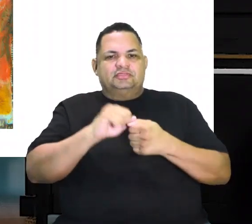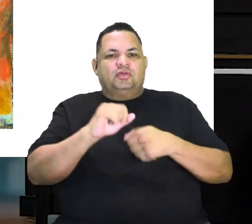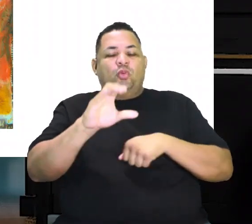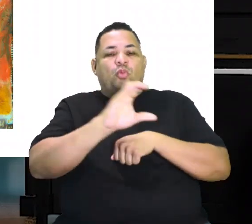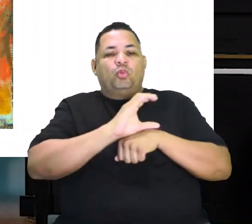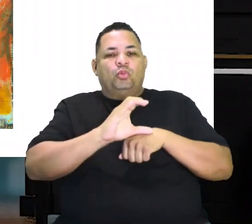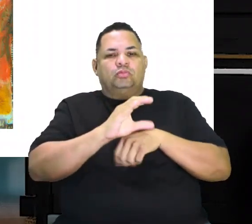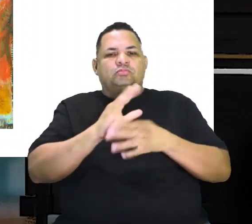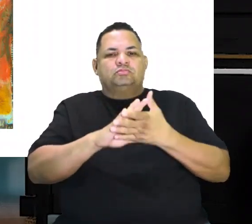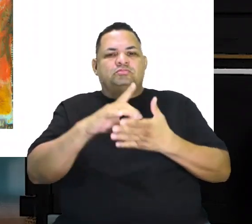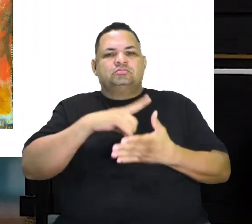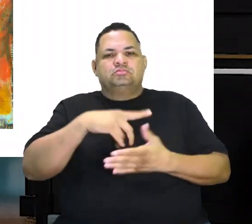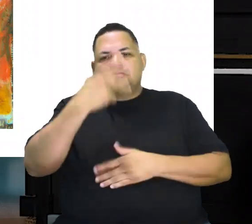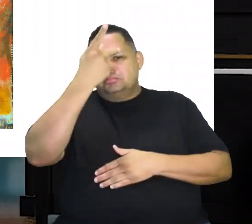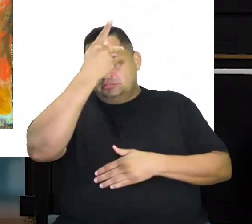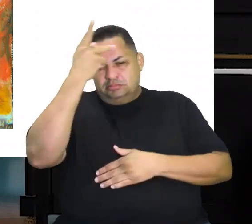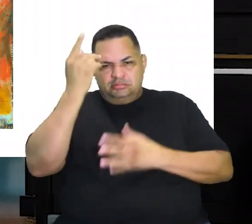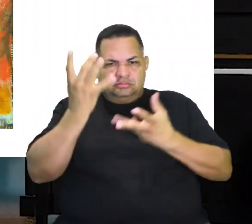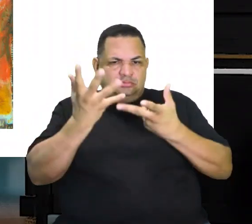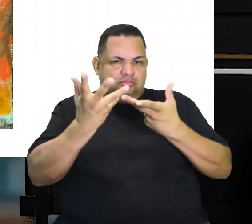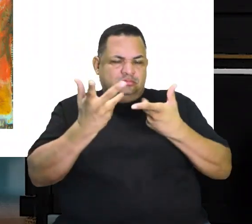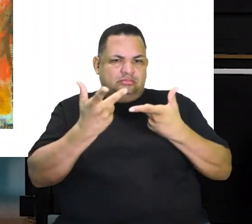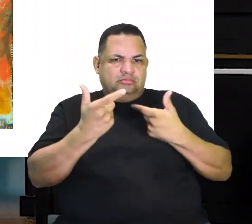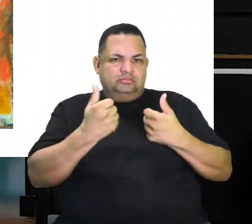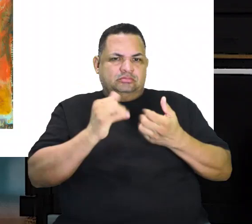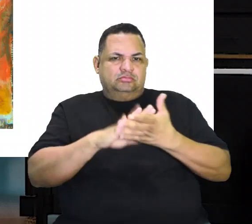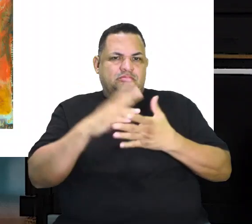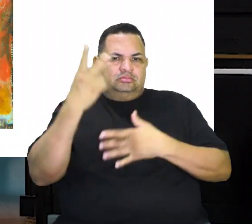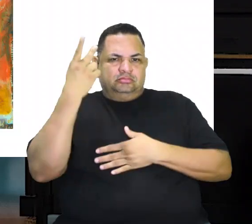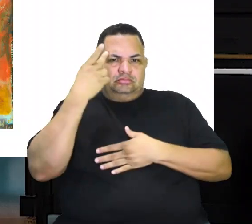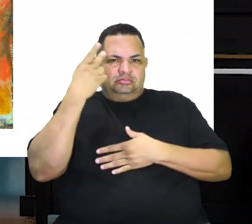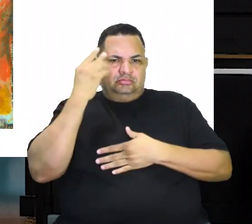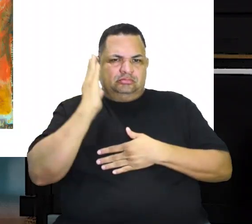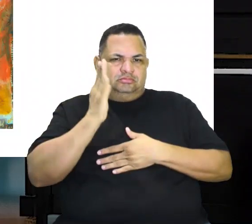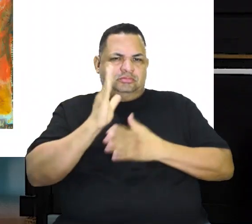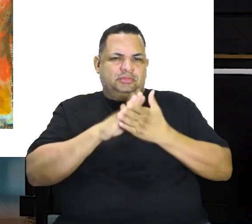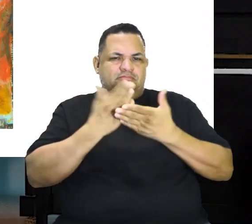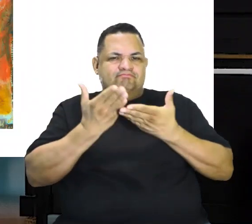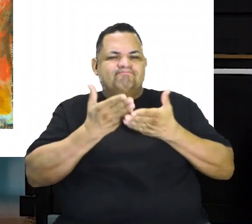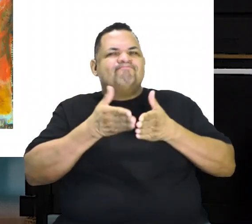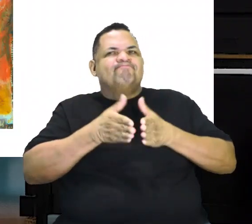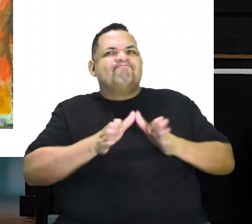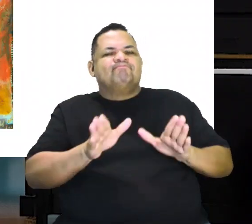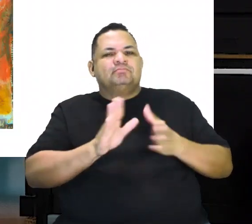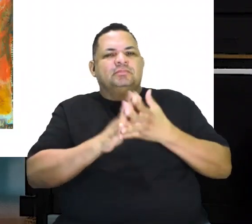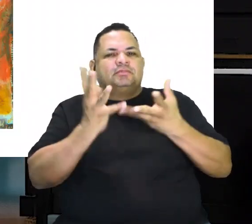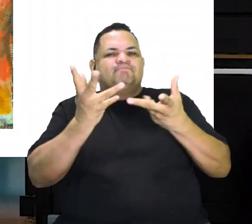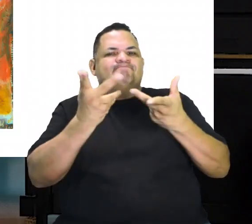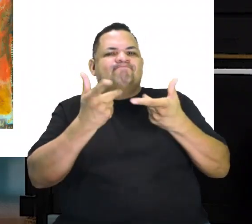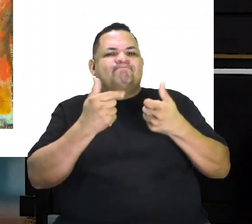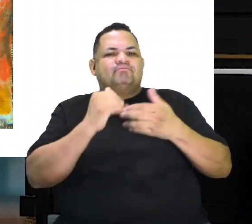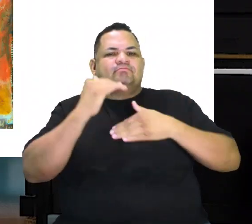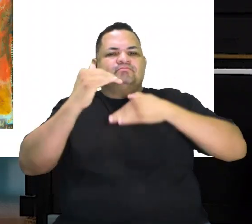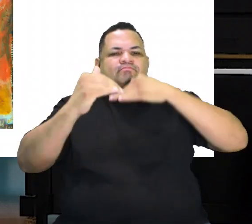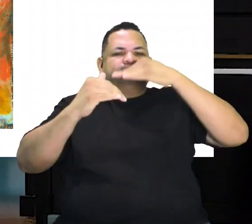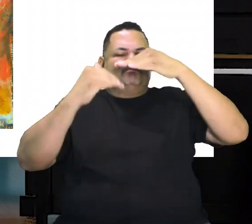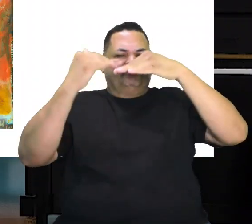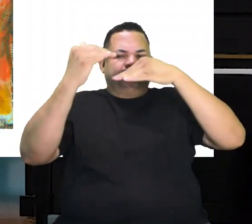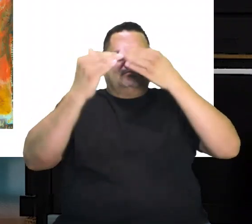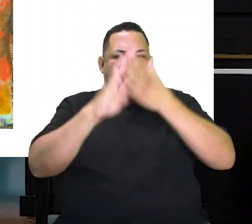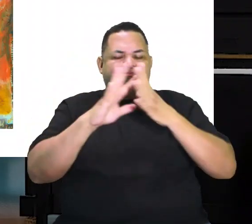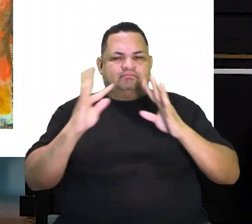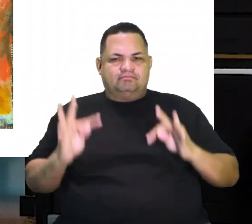curso. Mas tem as pessoas que têm habilidades natural ali, né? Já nasceu com aquela habilidade e vai